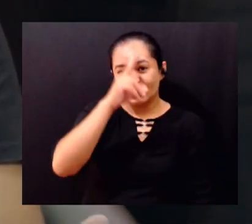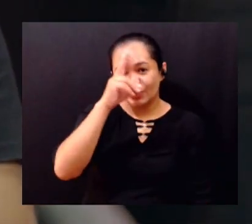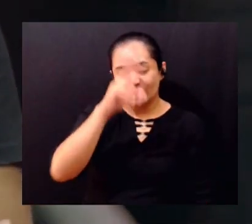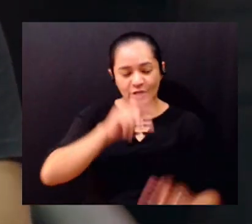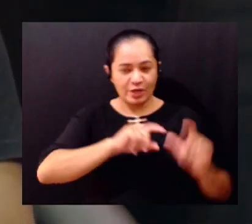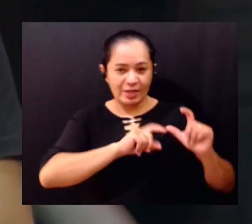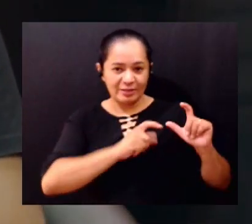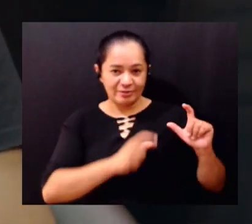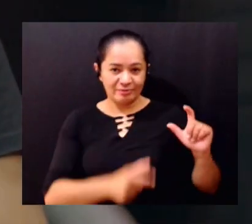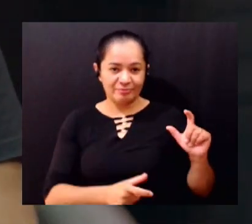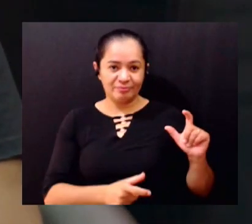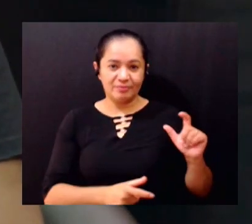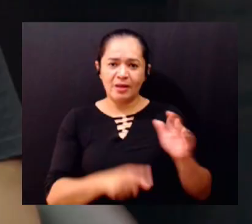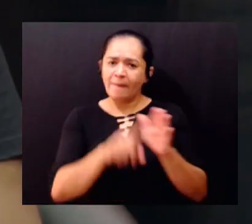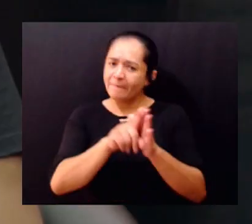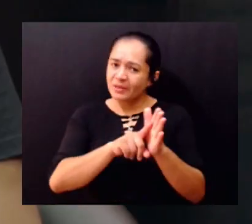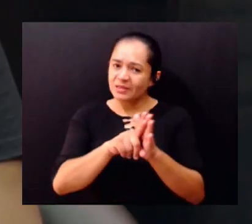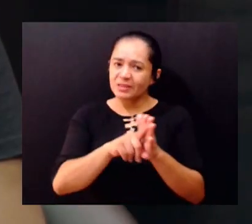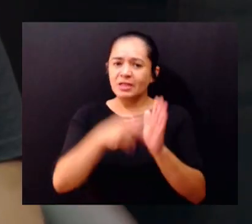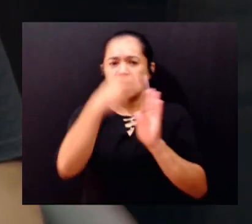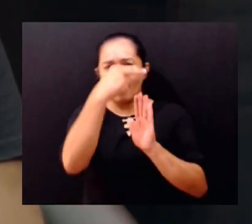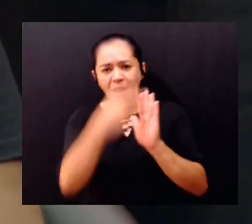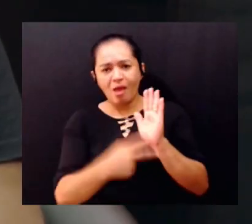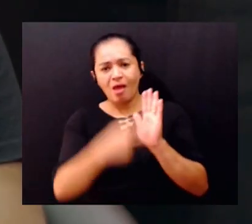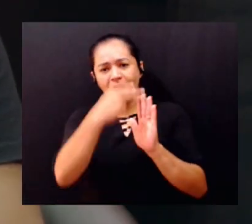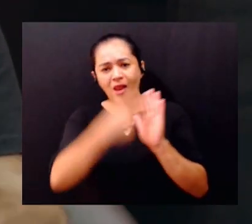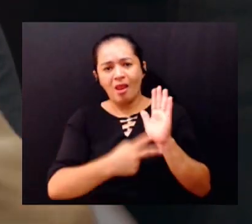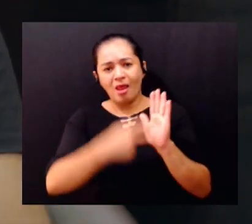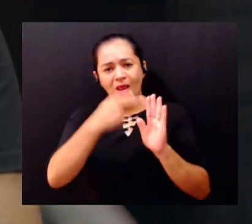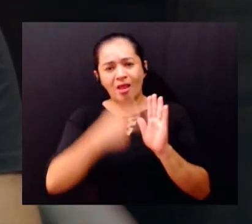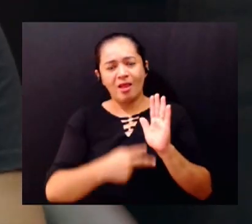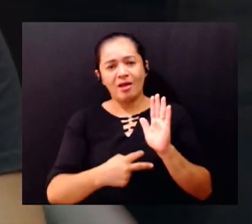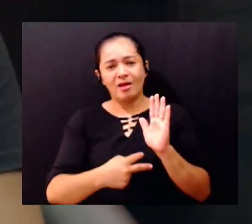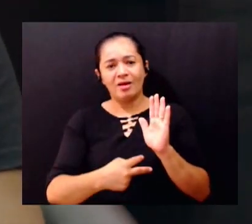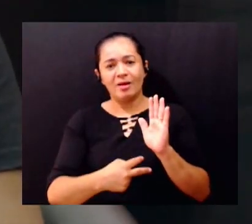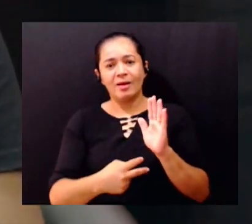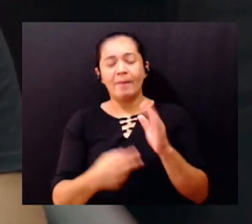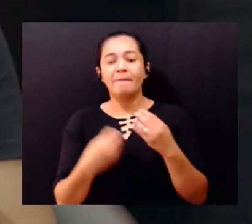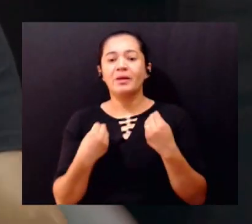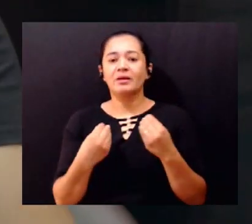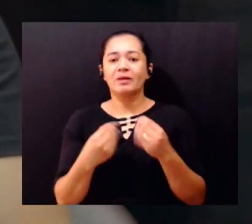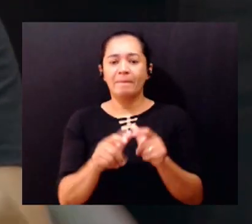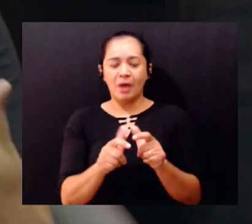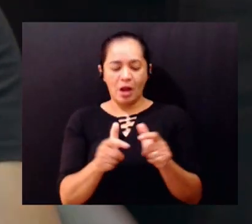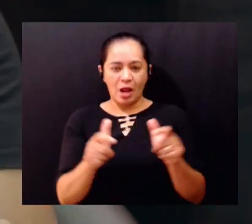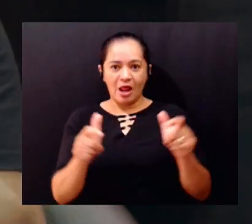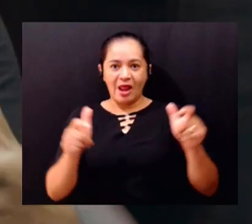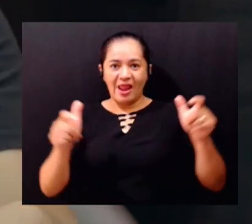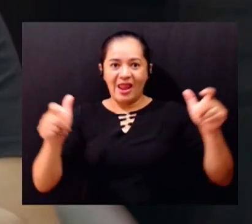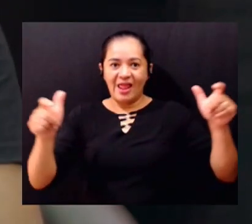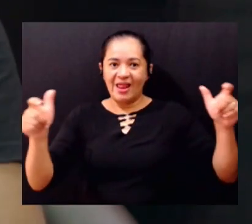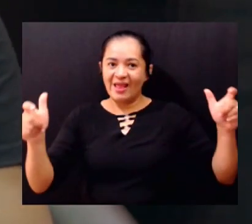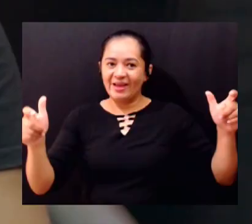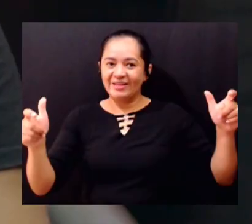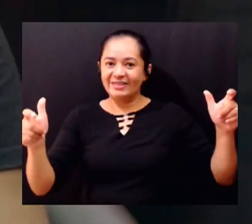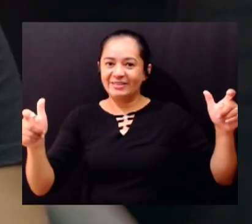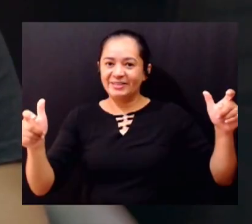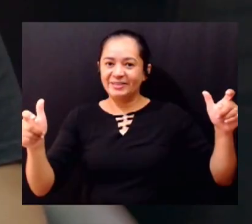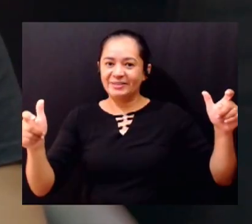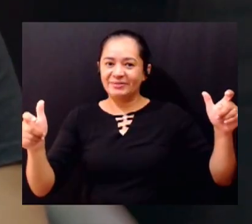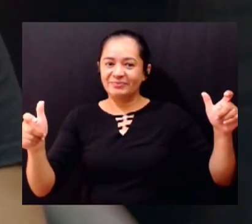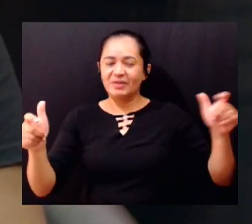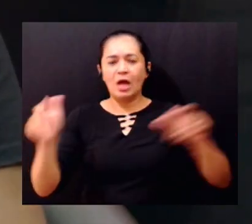e ler, consumir, né, esse material autoral, até para aumentar repertório, aumento de repertório ajuda na questão